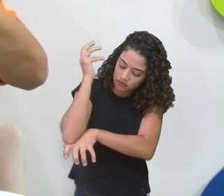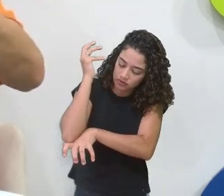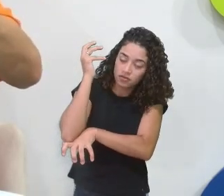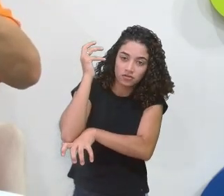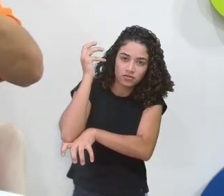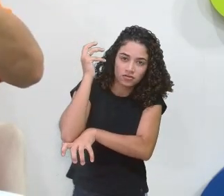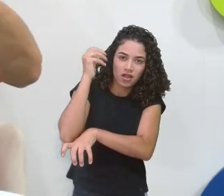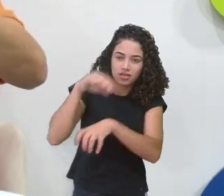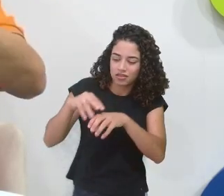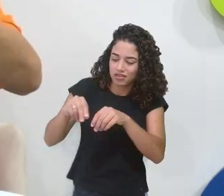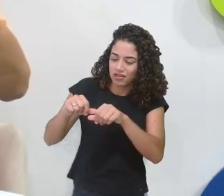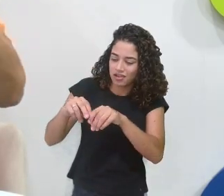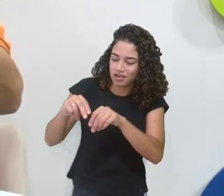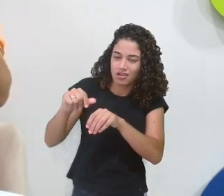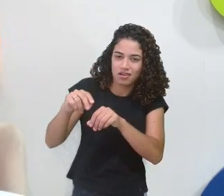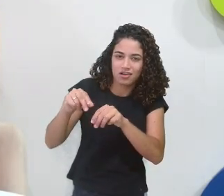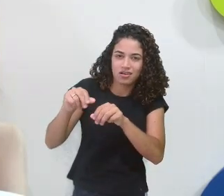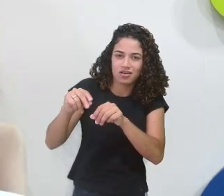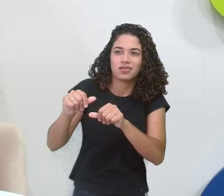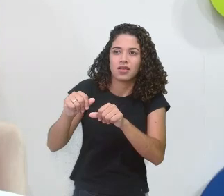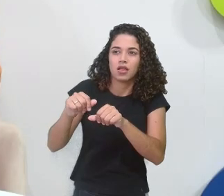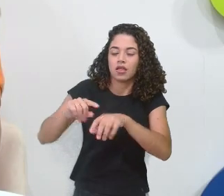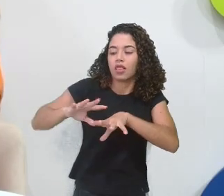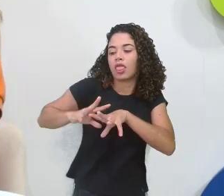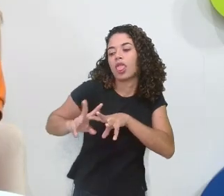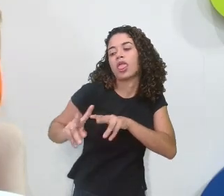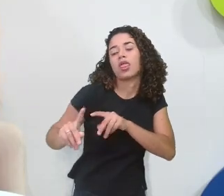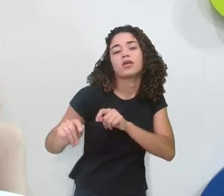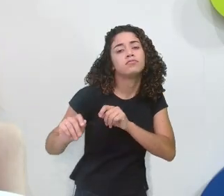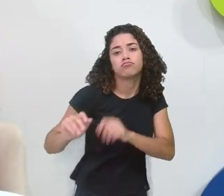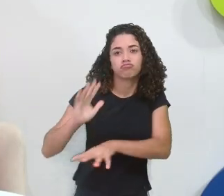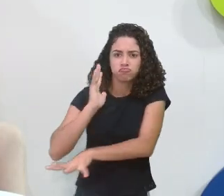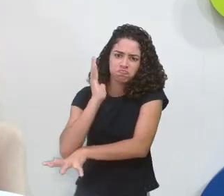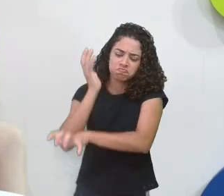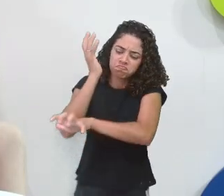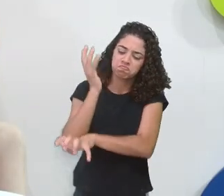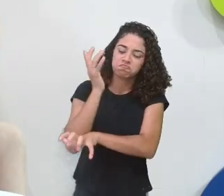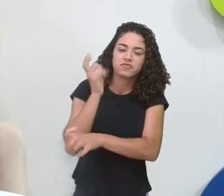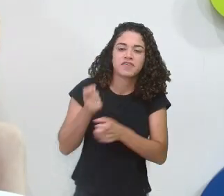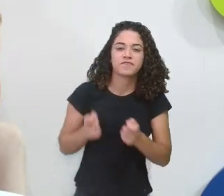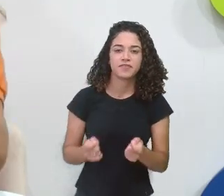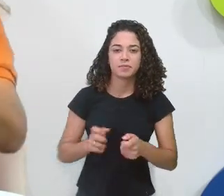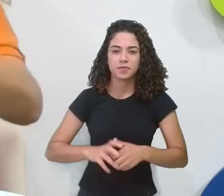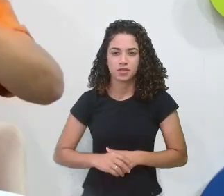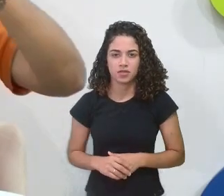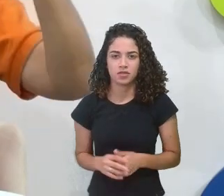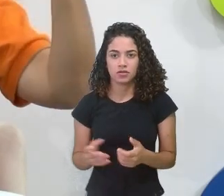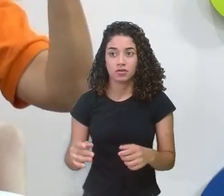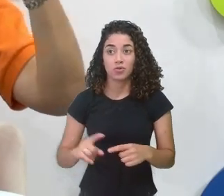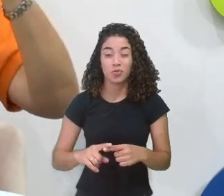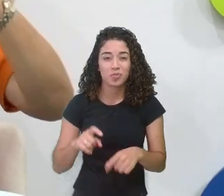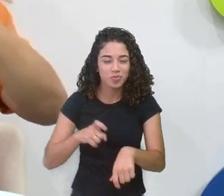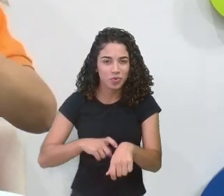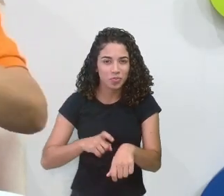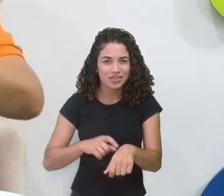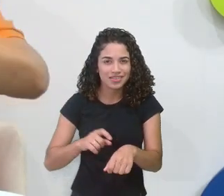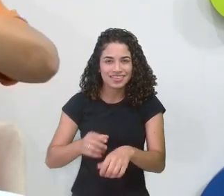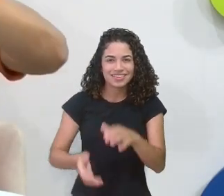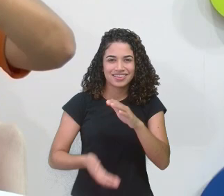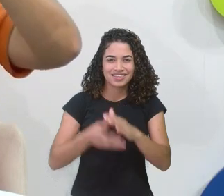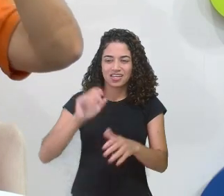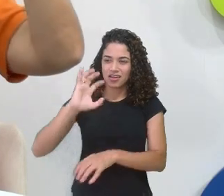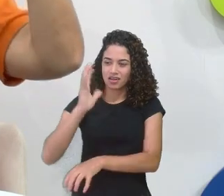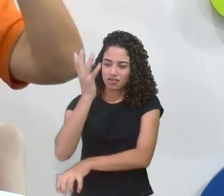aquela terra e não deixa a terra, não é, desabar, cair. Isso. E aí quando retira aquela árvore,